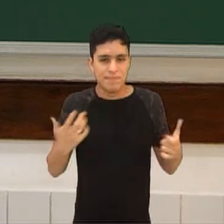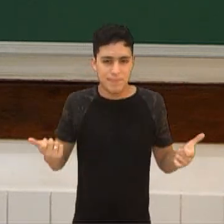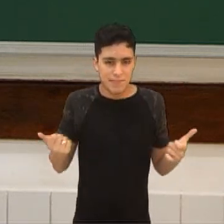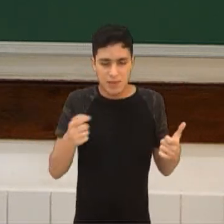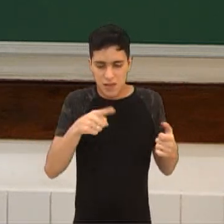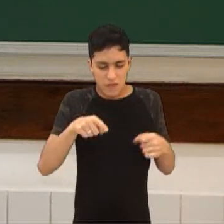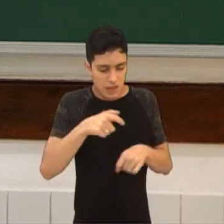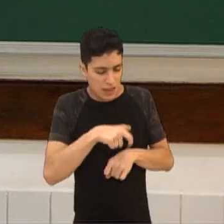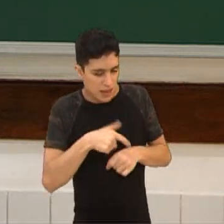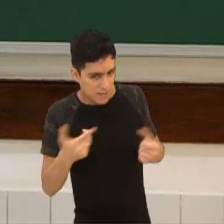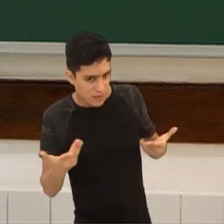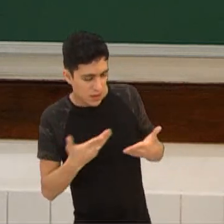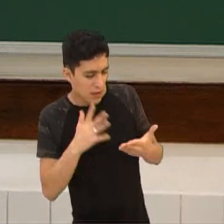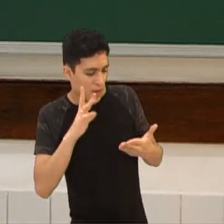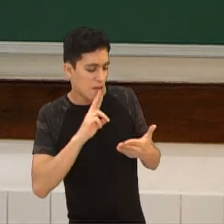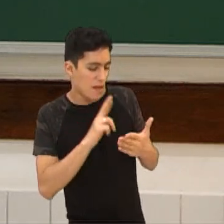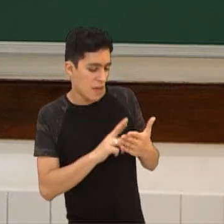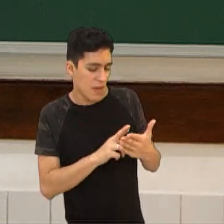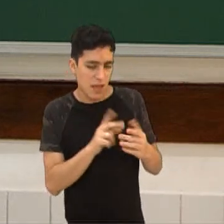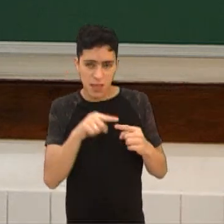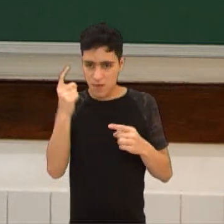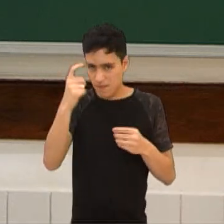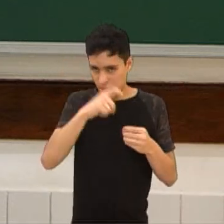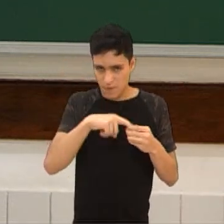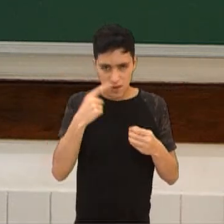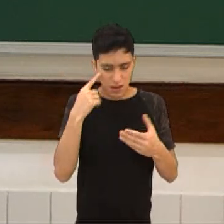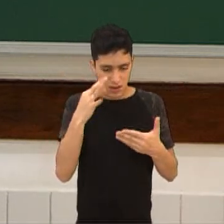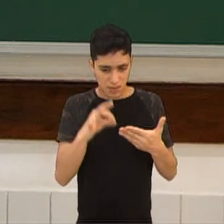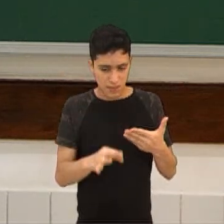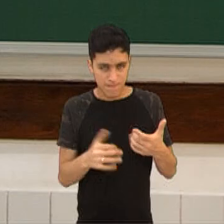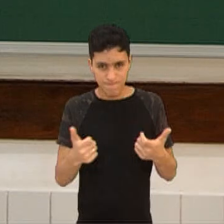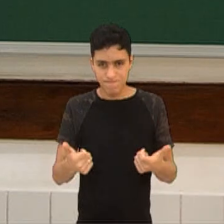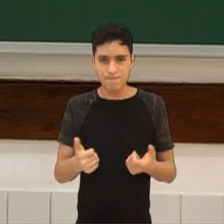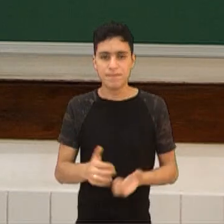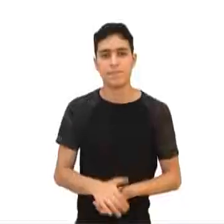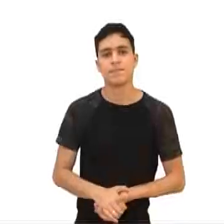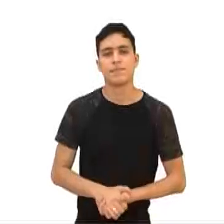Você tem uns minutinhos então para resolver e a gente volta com a correção na sequência.